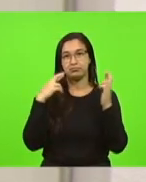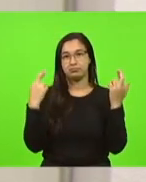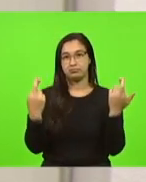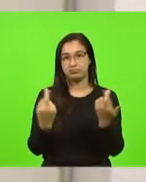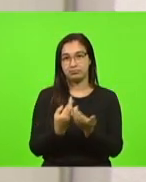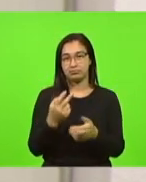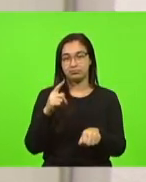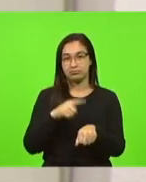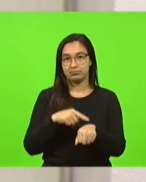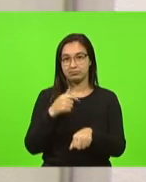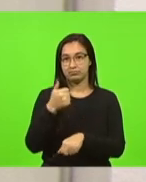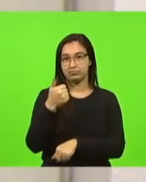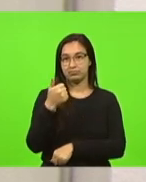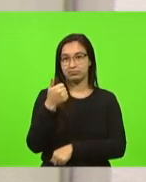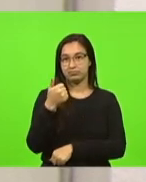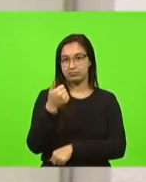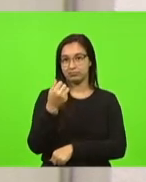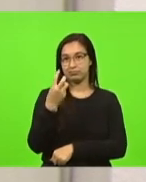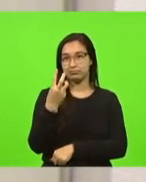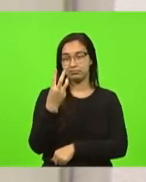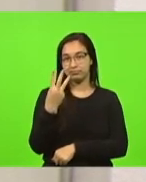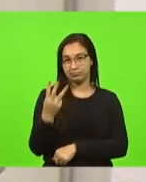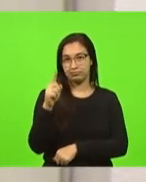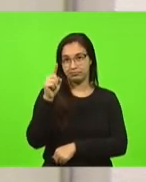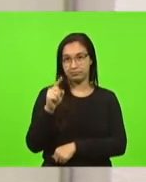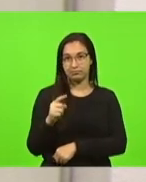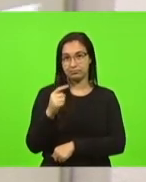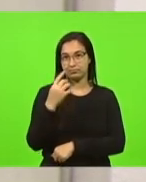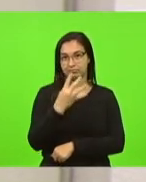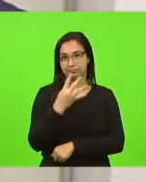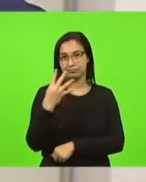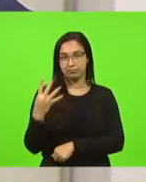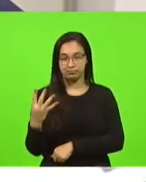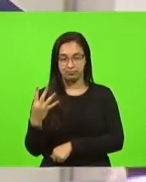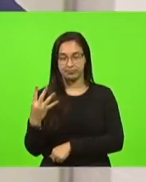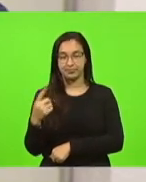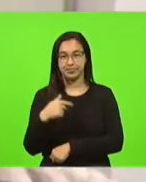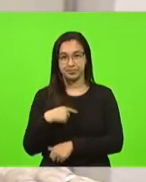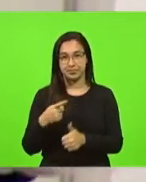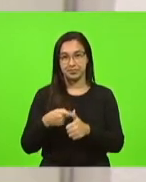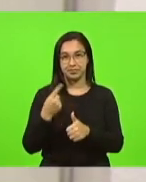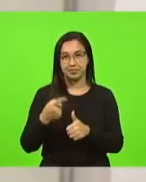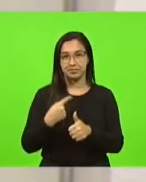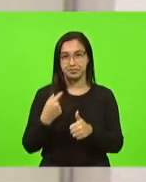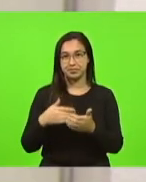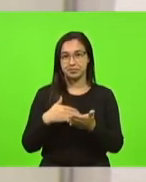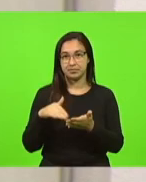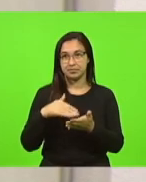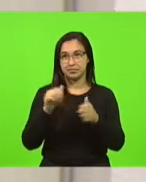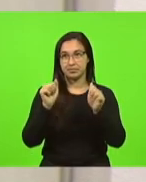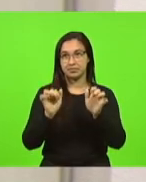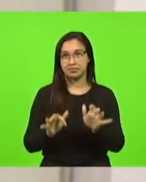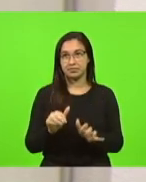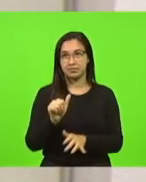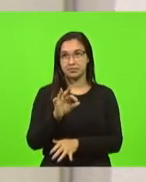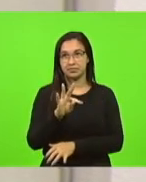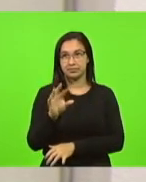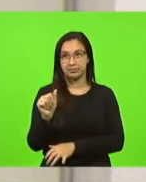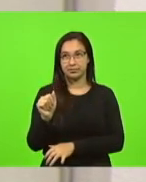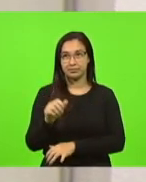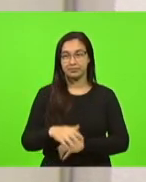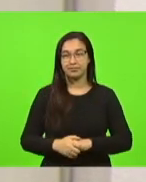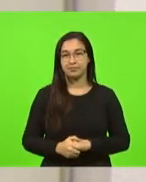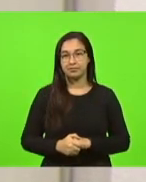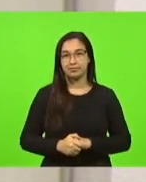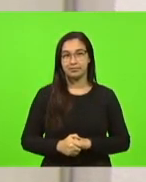as 15 horas e 44 minutos. Para constar, eu, primeiro secretário, lavrei a presente ata. Ata